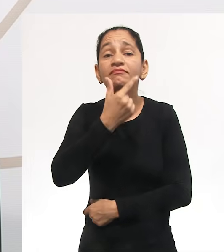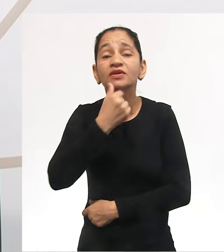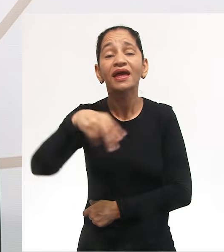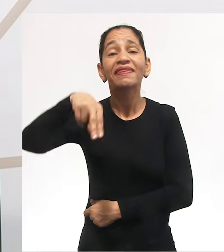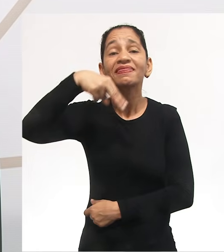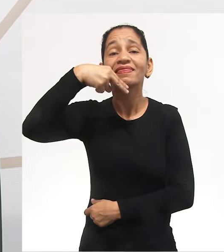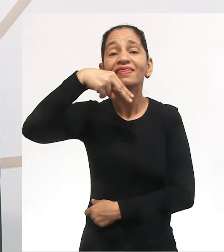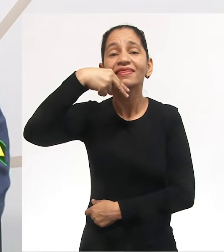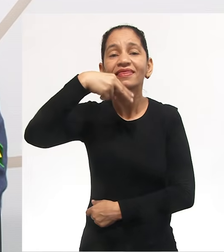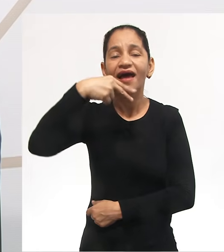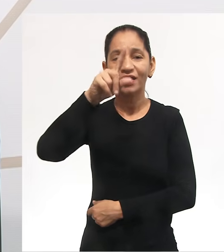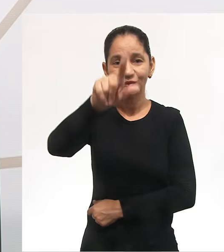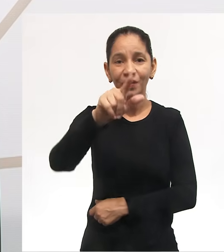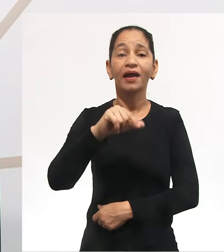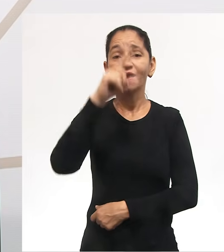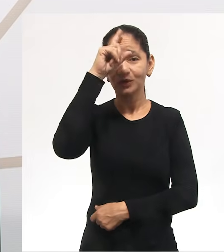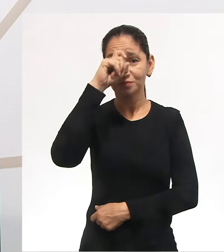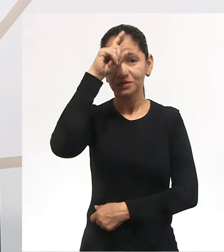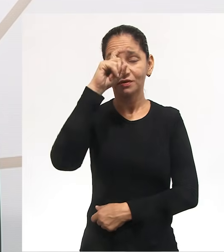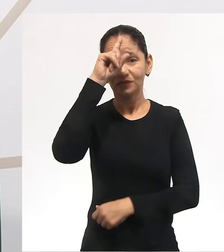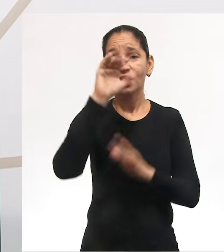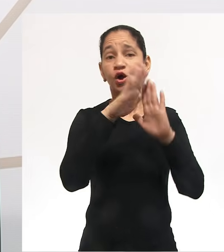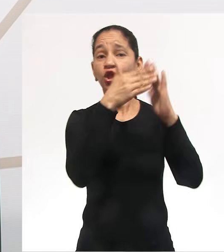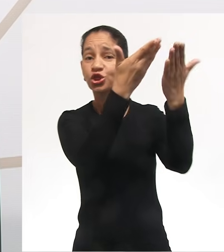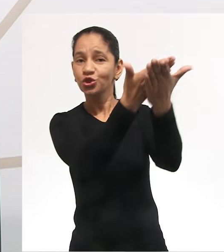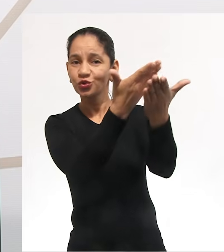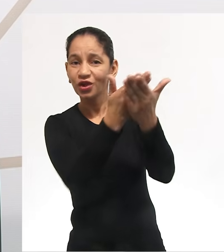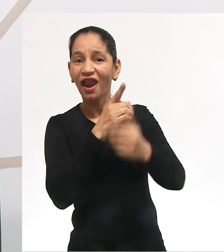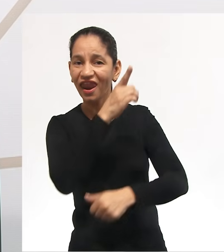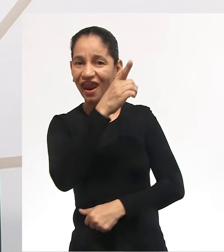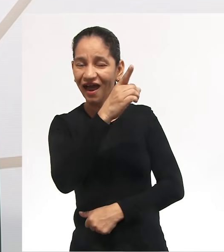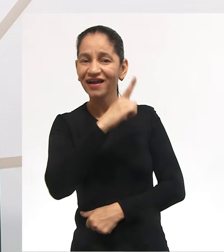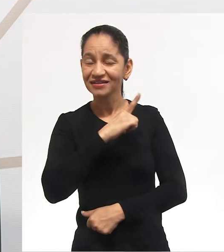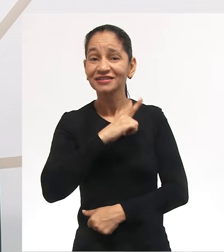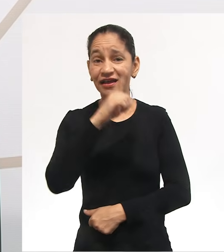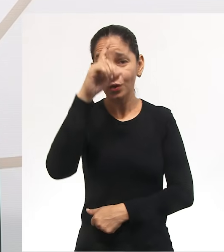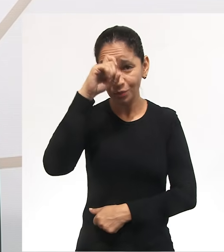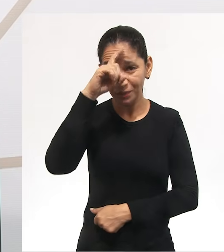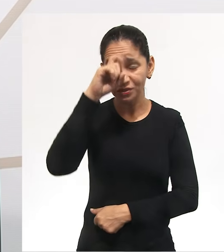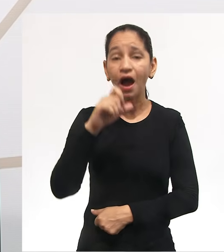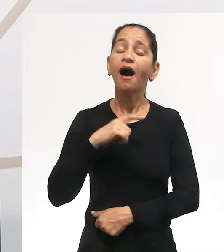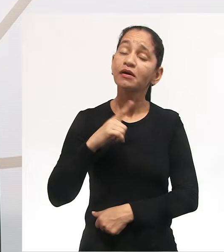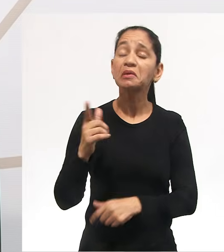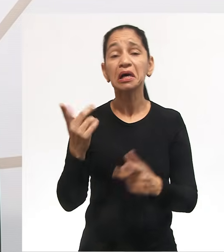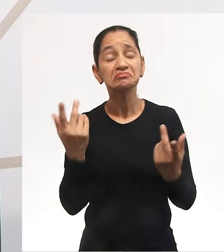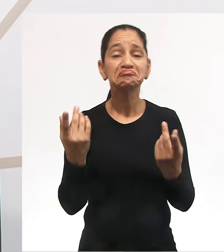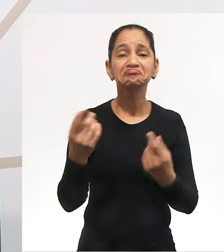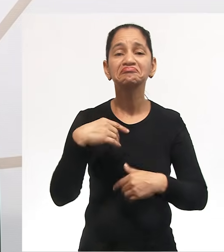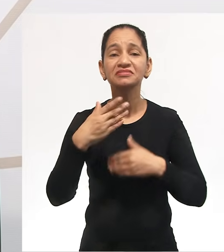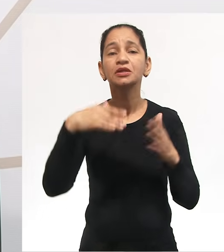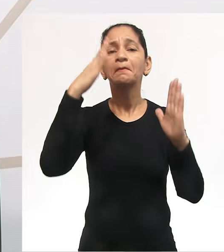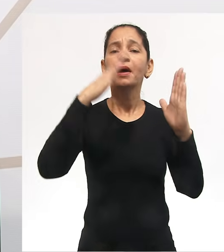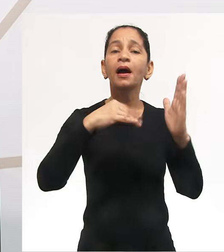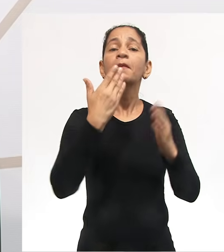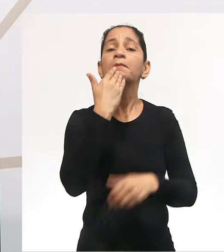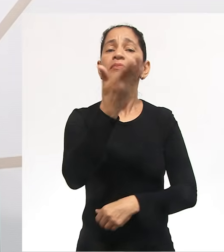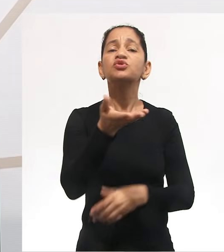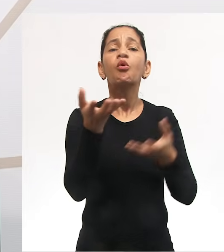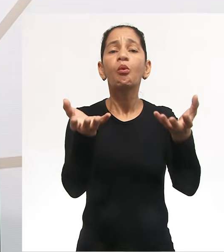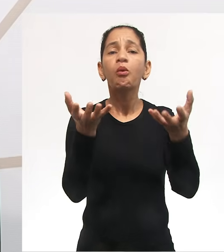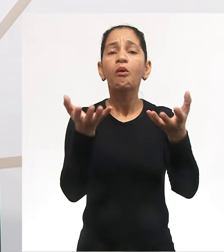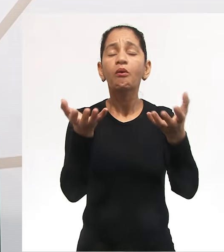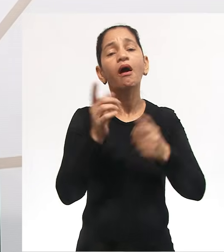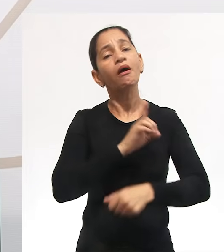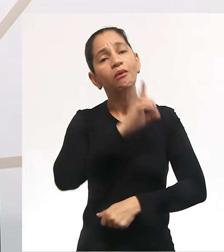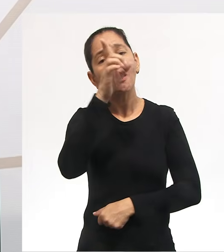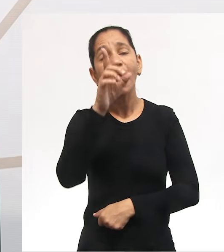são coisas relacionadas à cidade, por exemplo, um menino lá, ele é neto de uma moça que trabalha no Hospital José Baiocco, que é um hospital